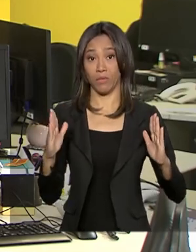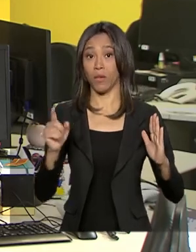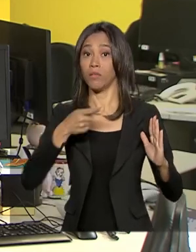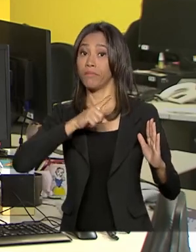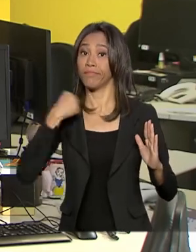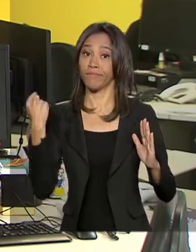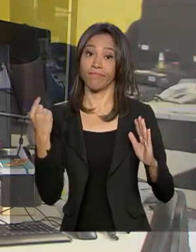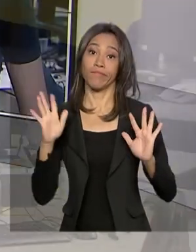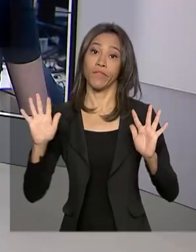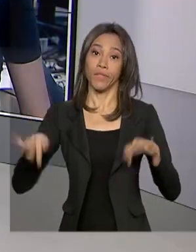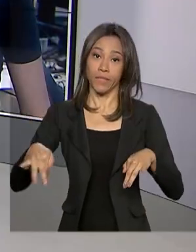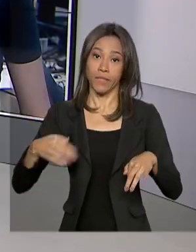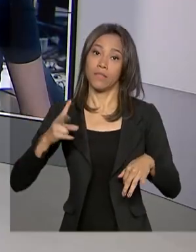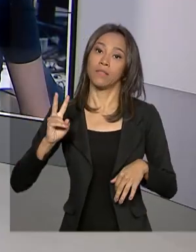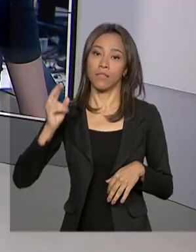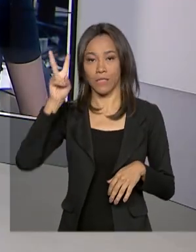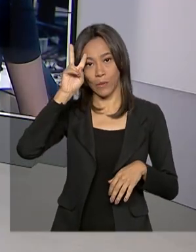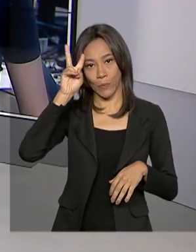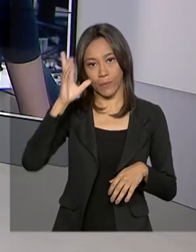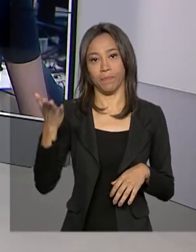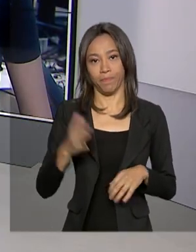-feira. Mara. Obrigada, Tiago.